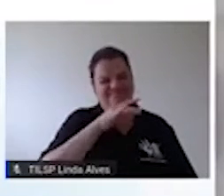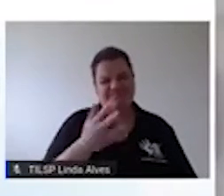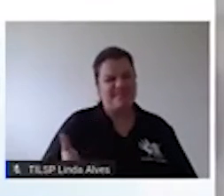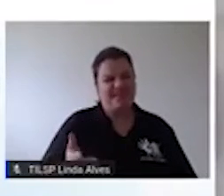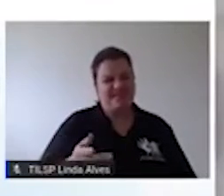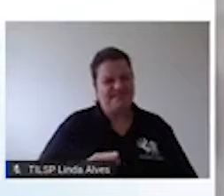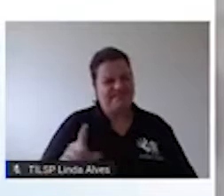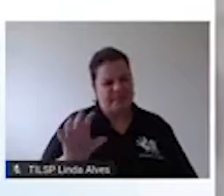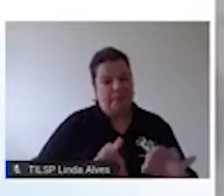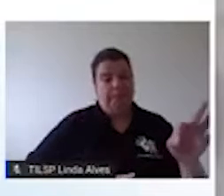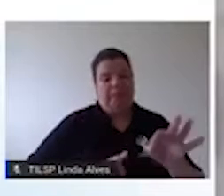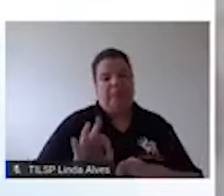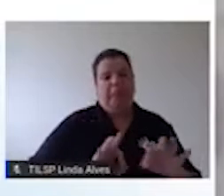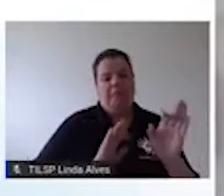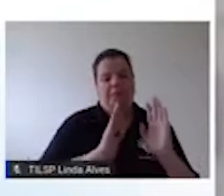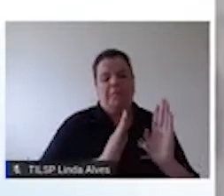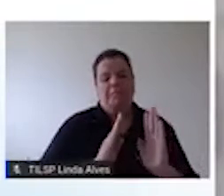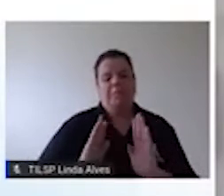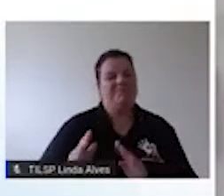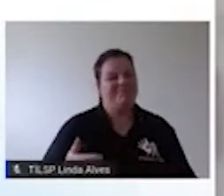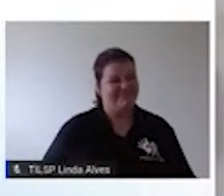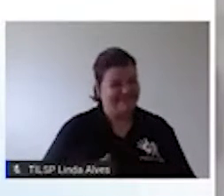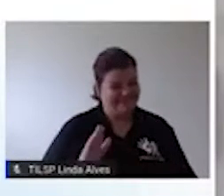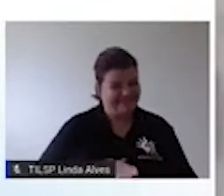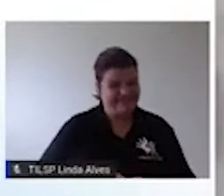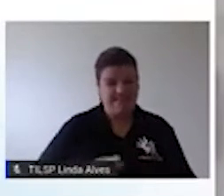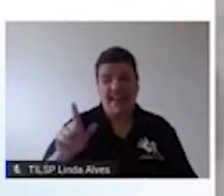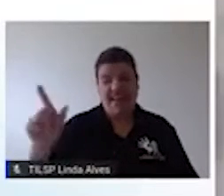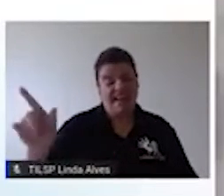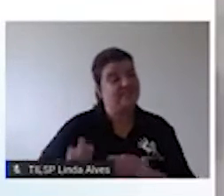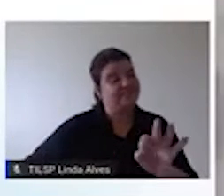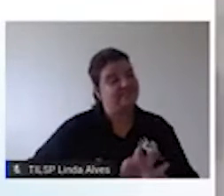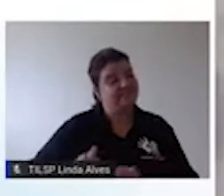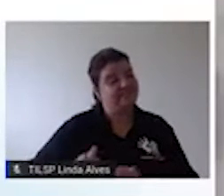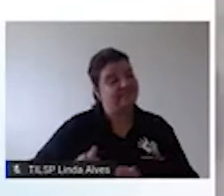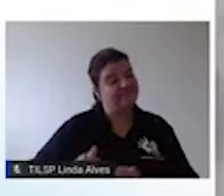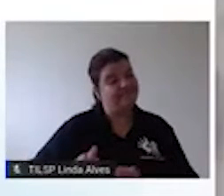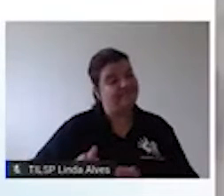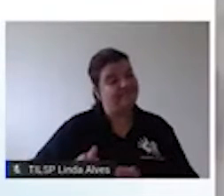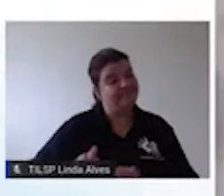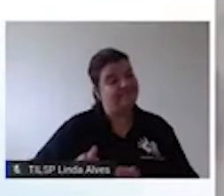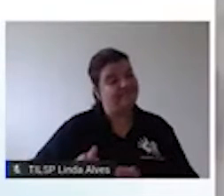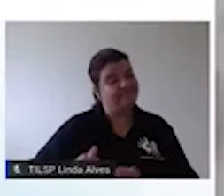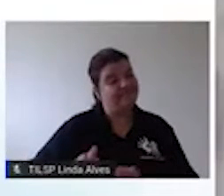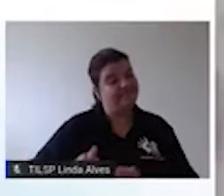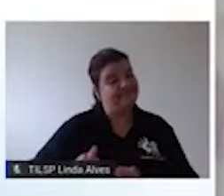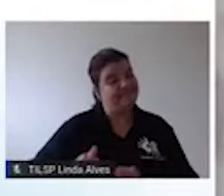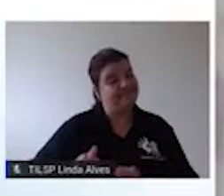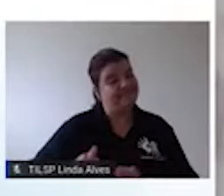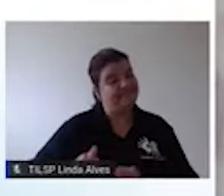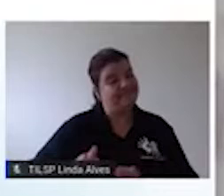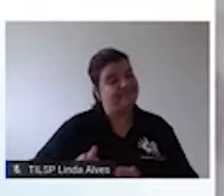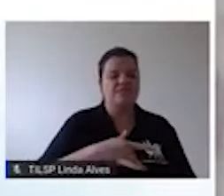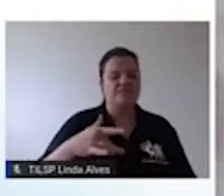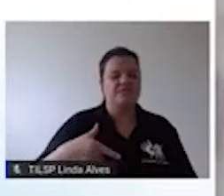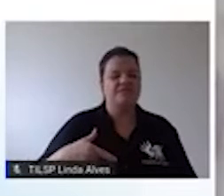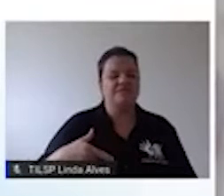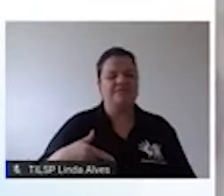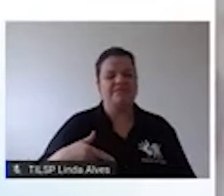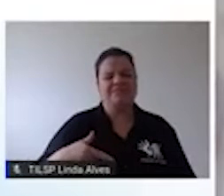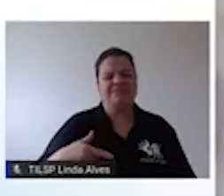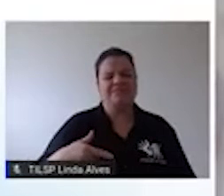plano. Né? E ele vai ter que organizar um plano. O próprio Ministério foi